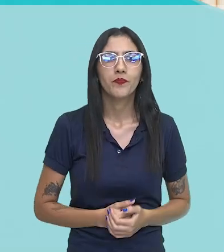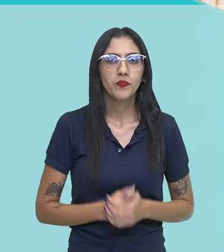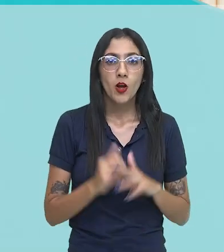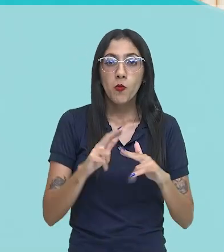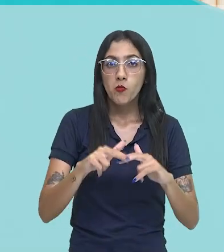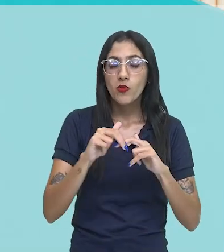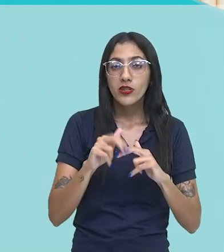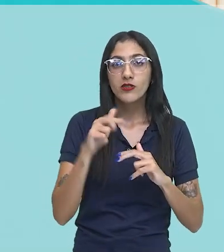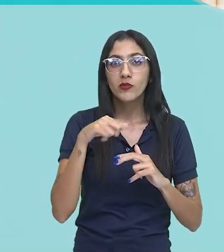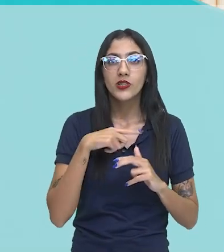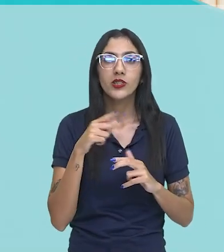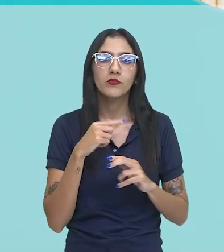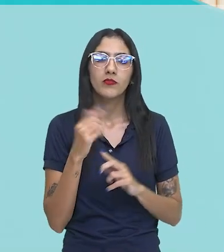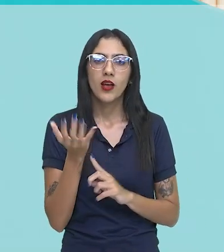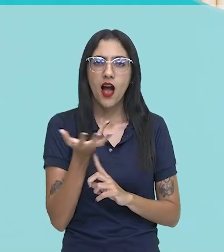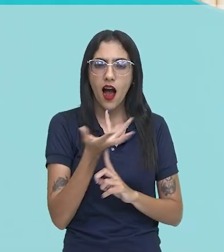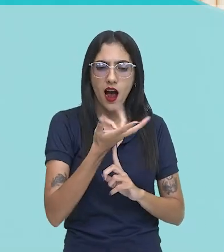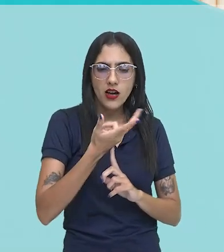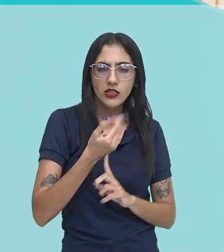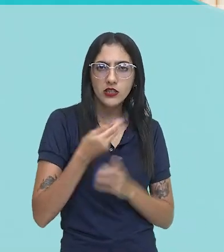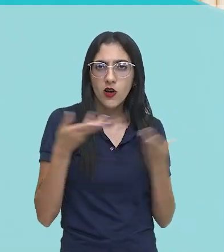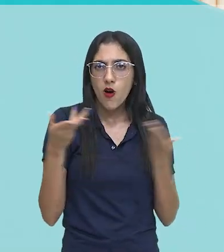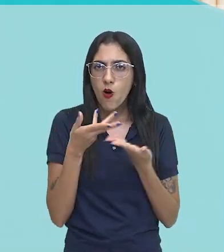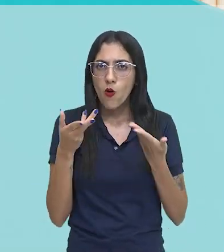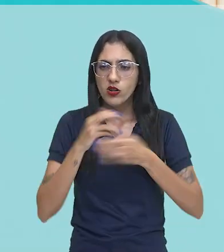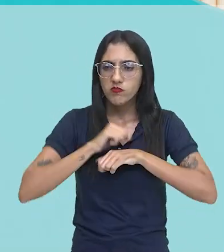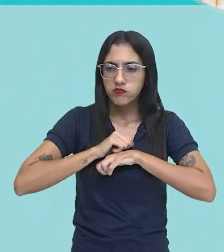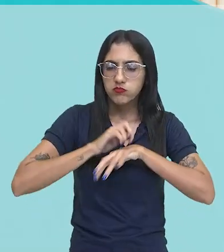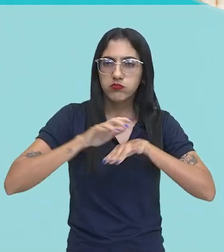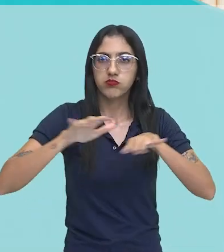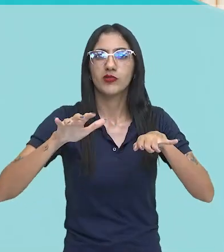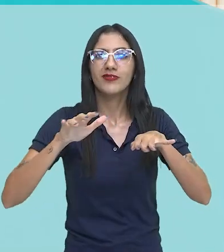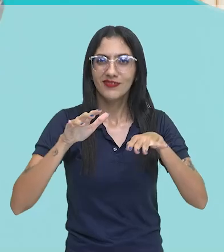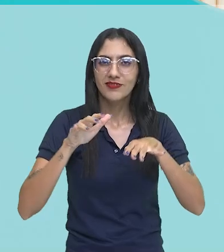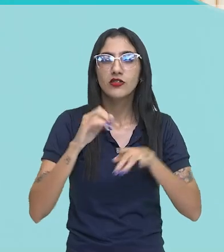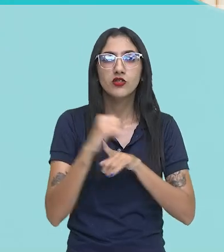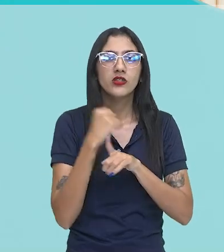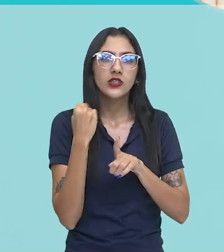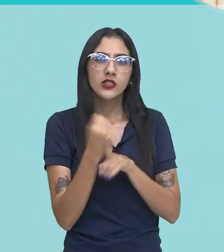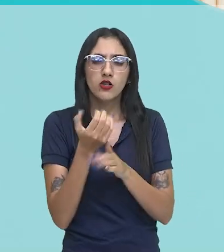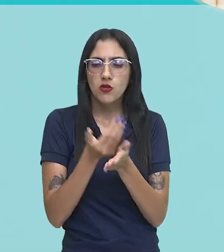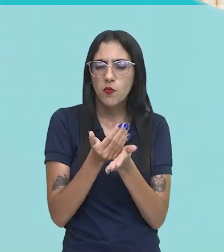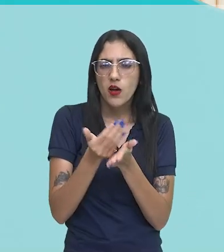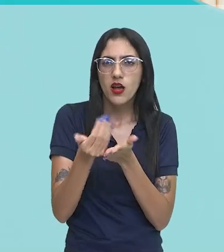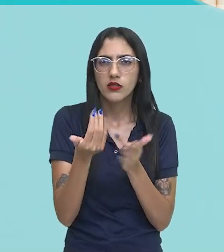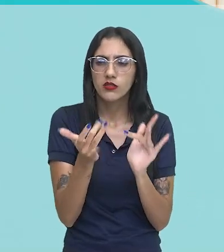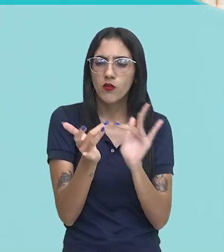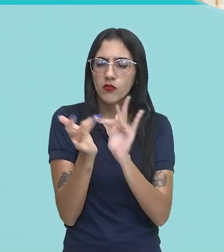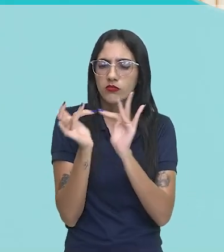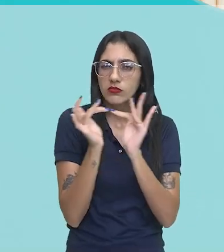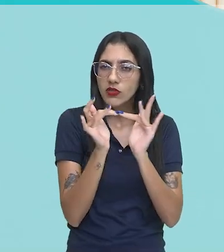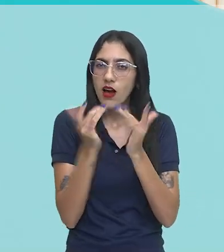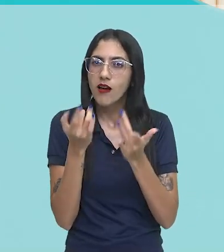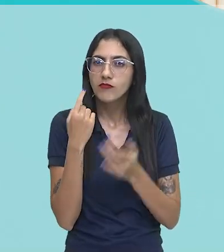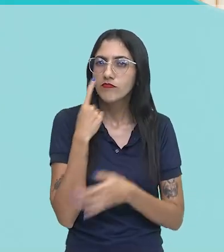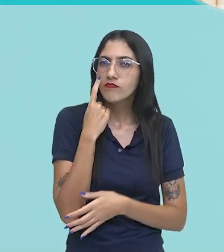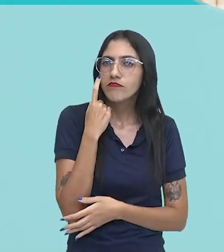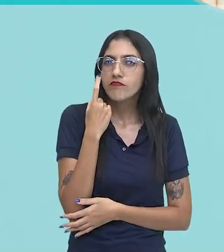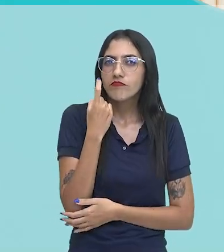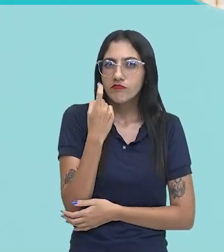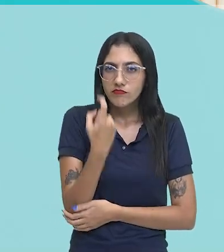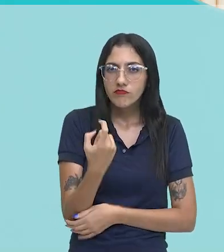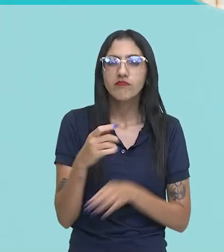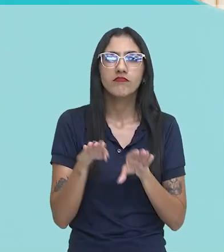arte começa a ganhar o povo. O povo ele começa a participar desse fazer artístico. Ele começa